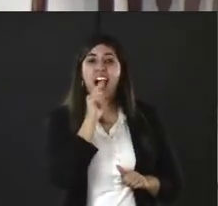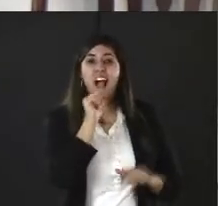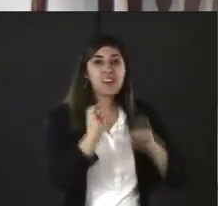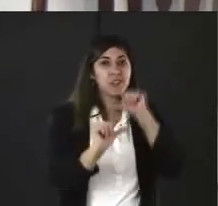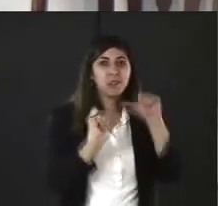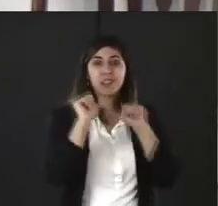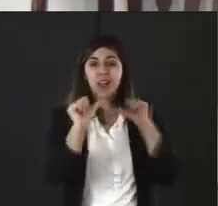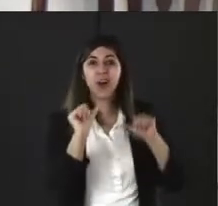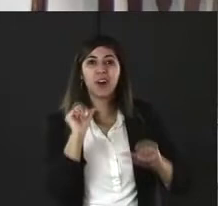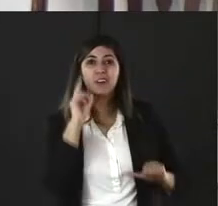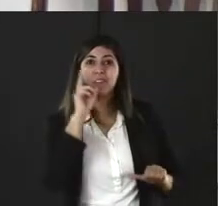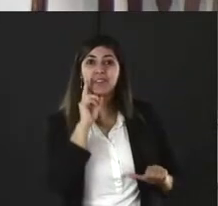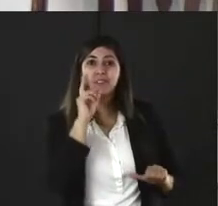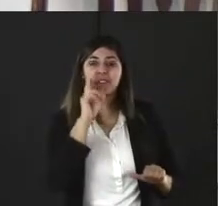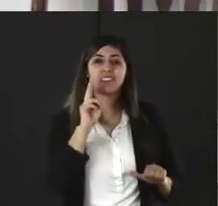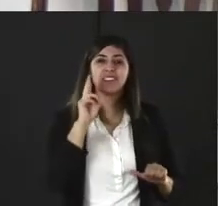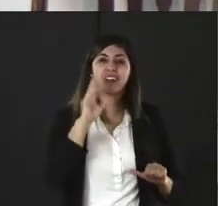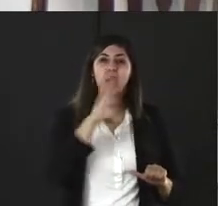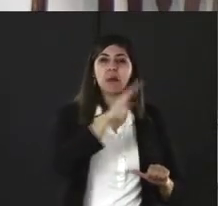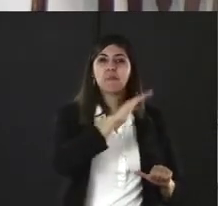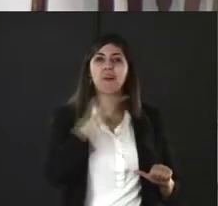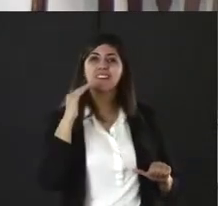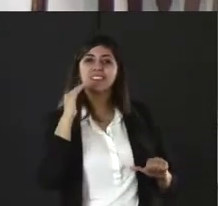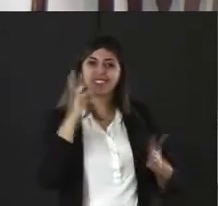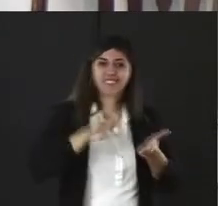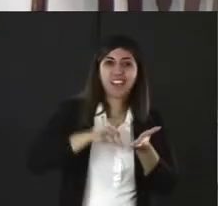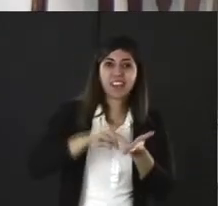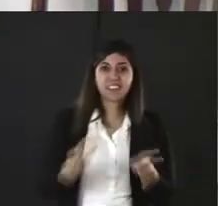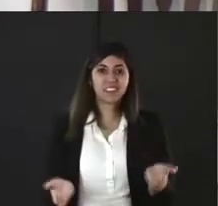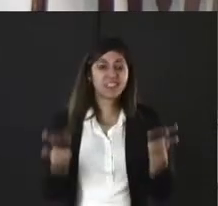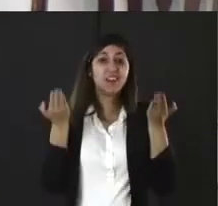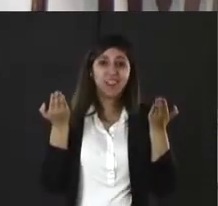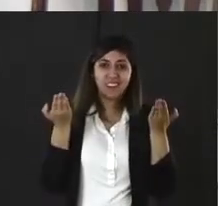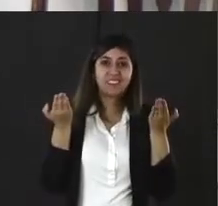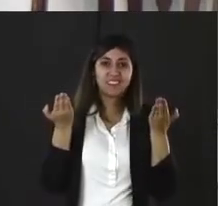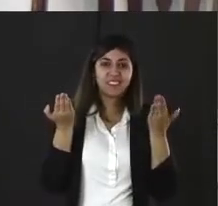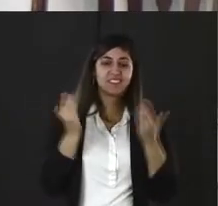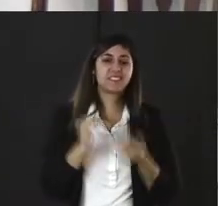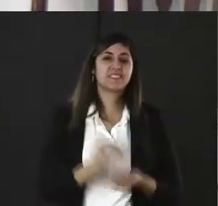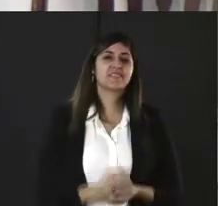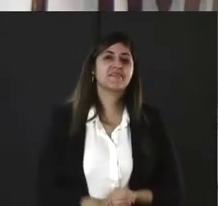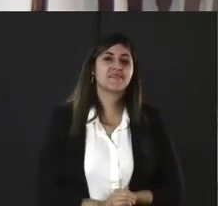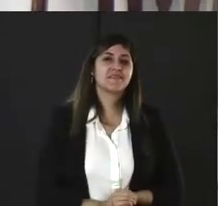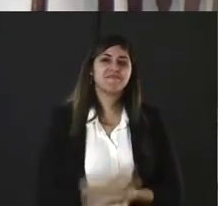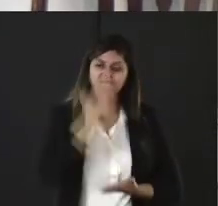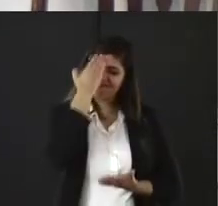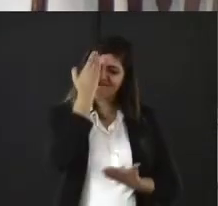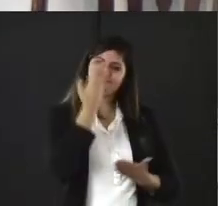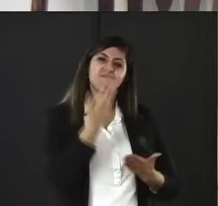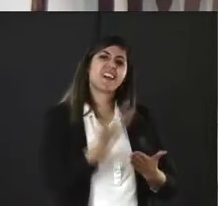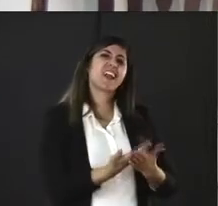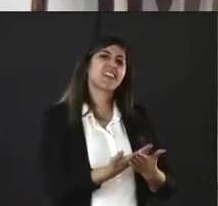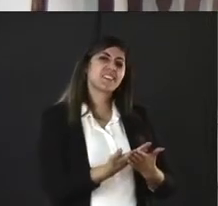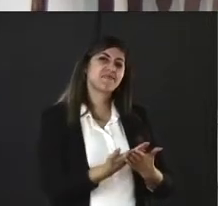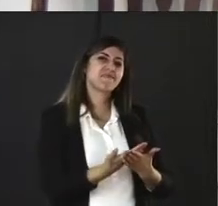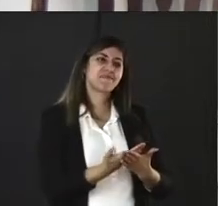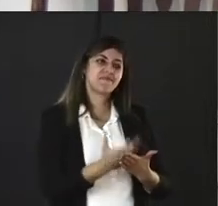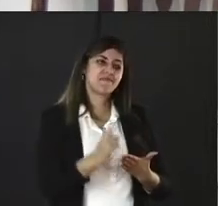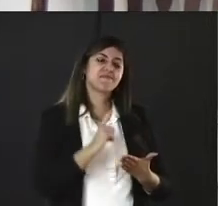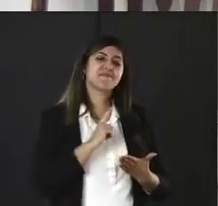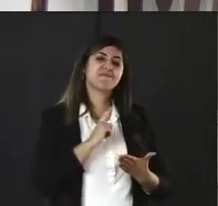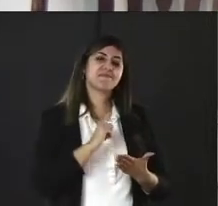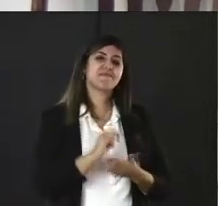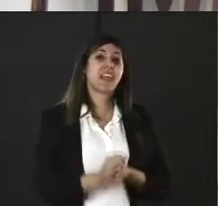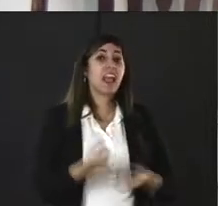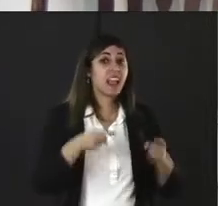transformou em vinho monstros se transformaram em vivos eles creram diz a palavra de deus